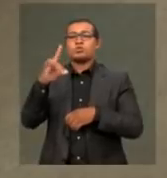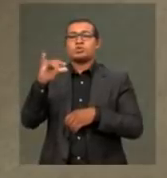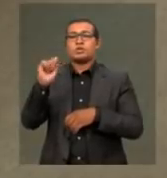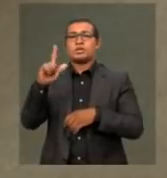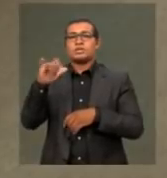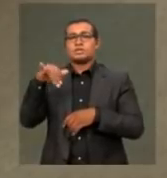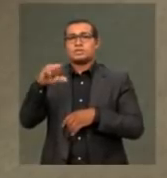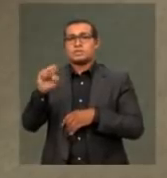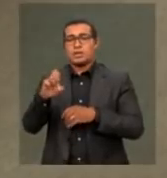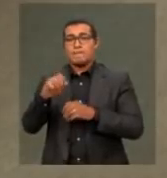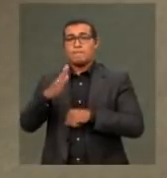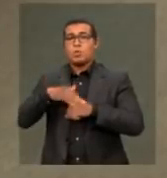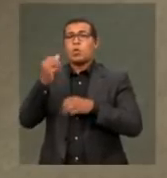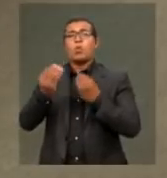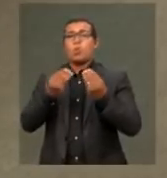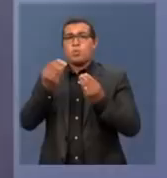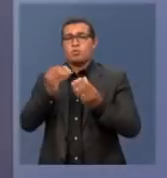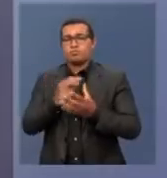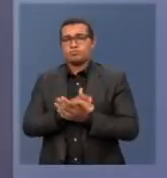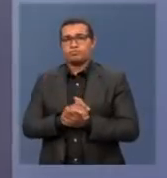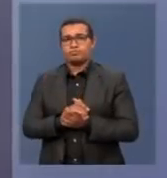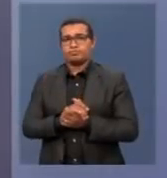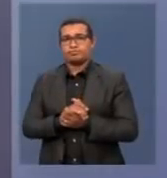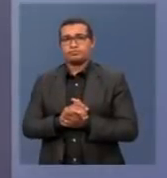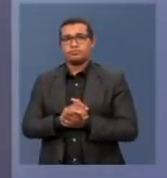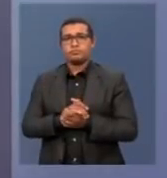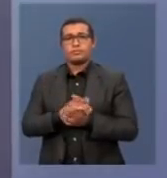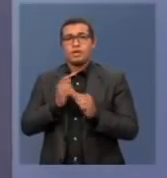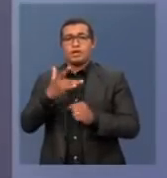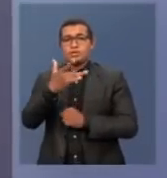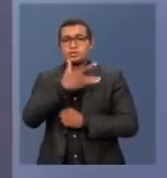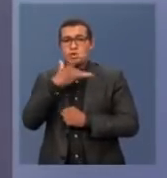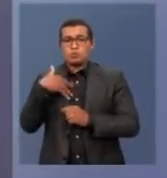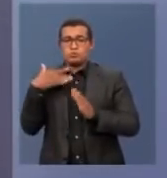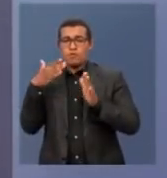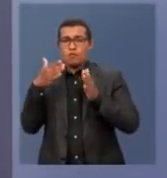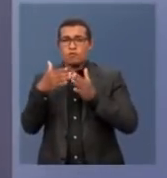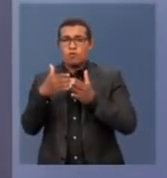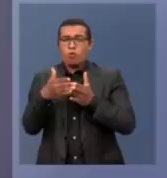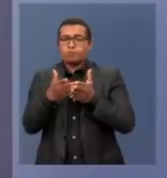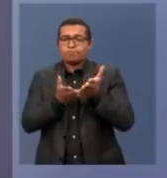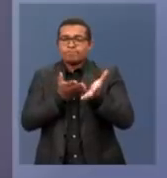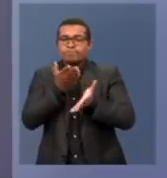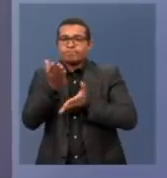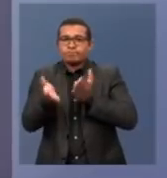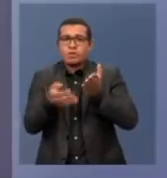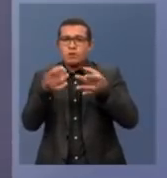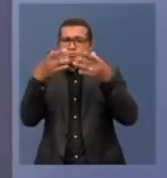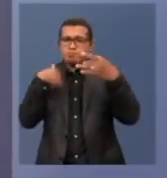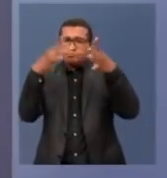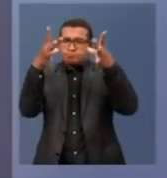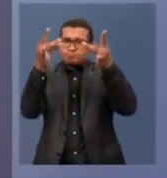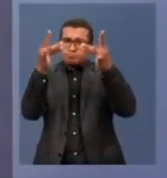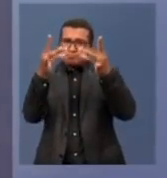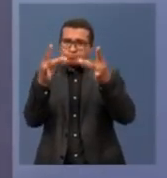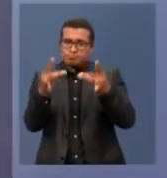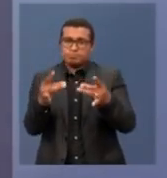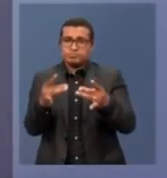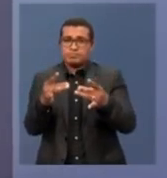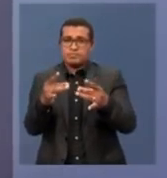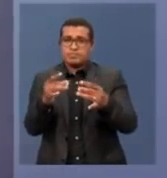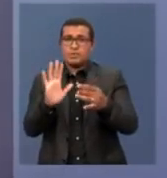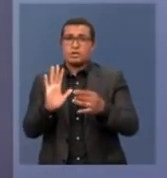pública nós vamos tratar a saúde com muito carinho e vou explicar mais detalhadamente para vocês agora nós temos lá